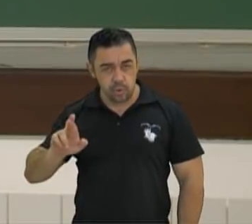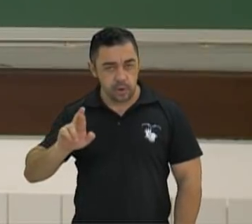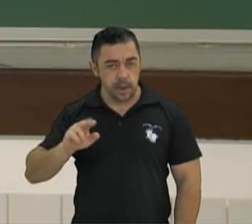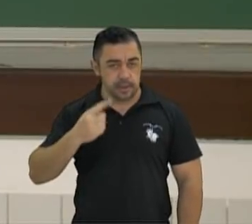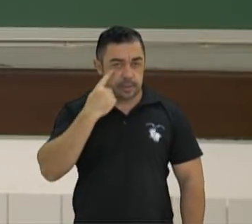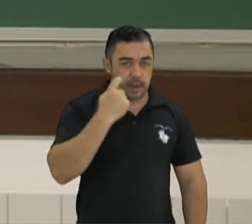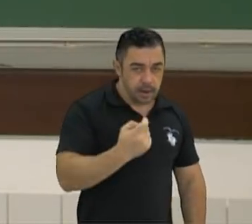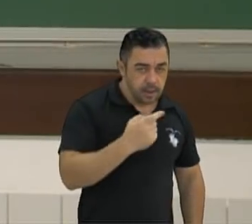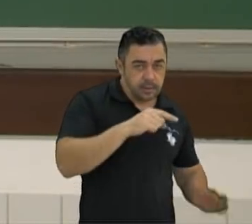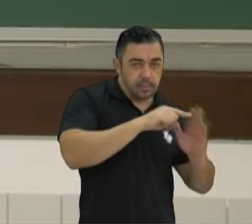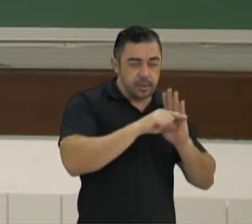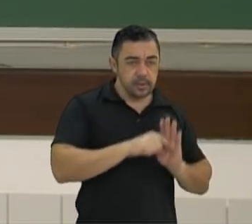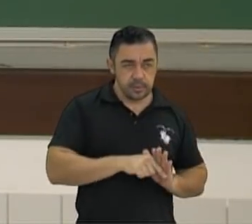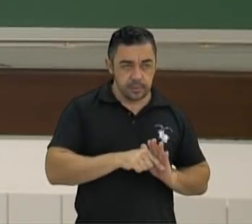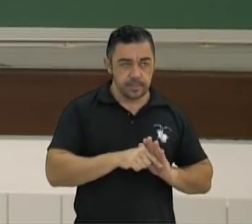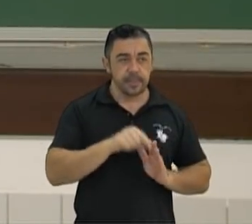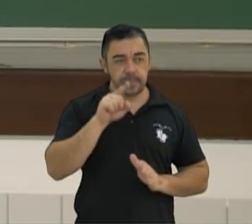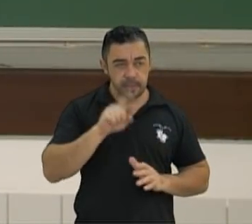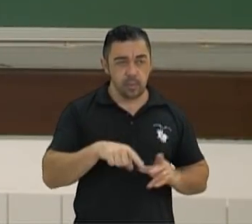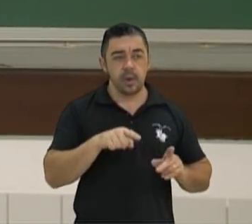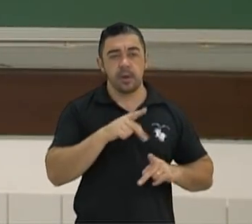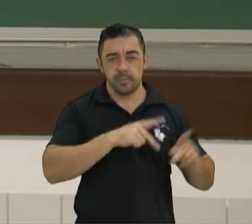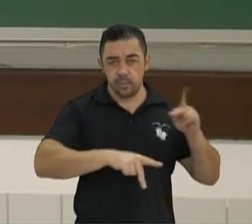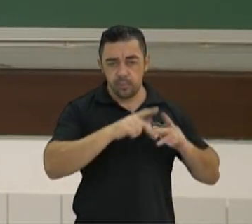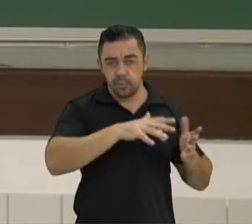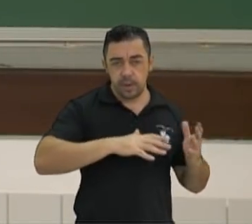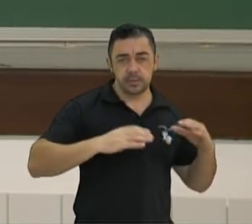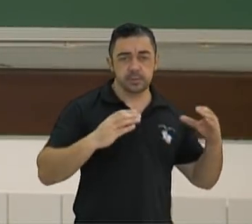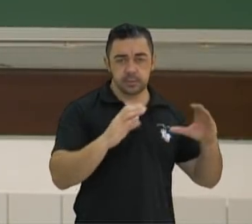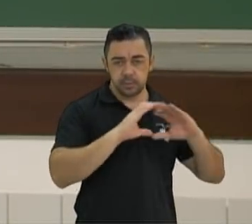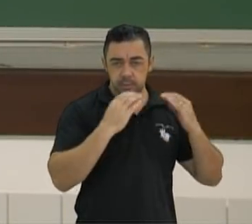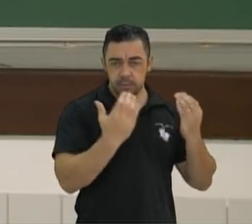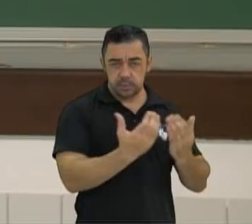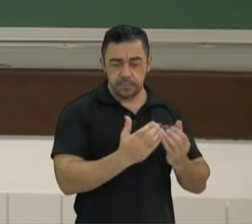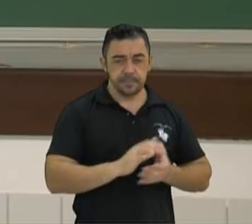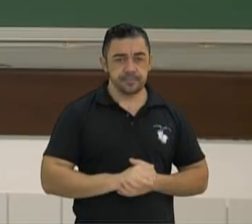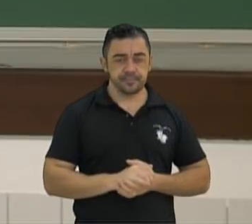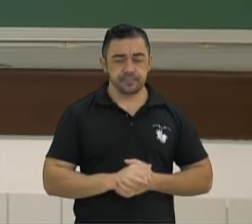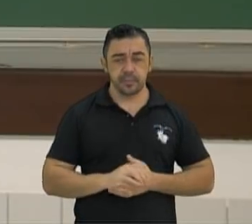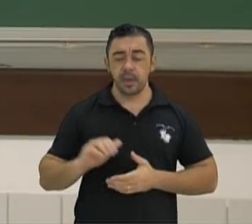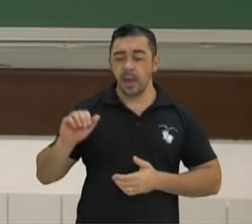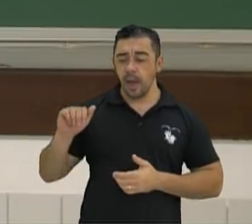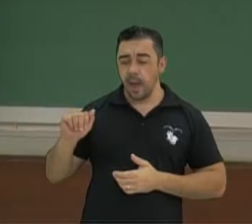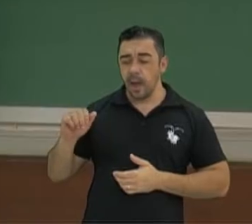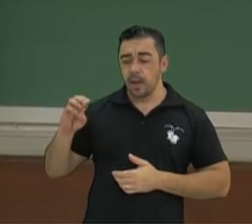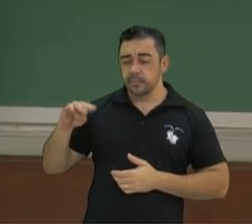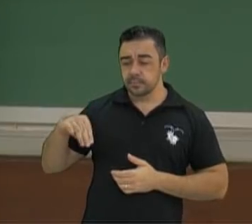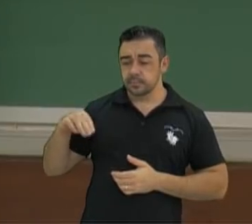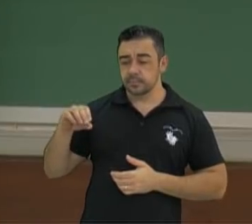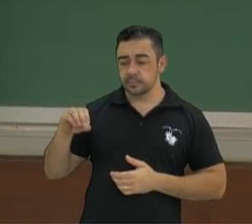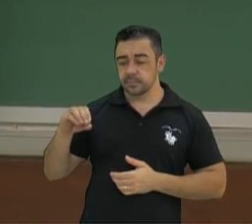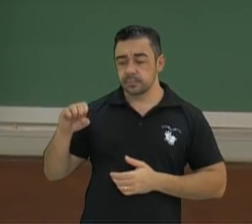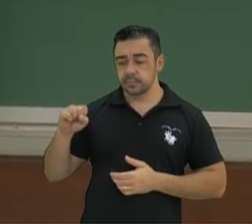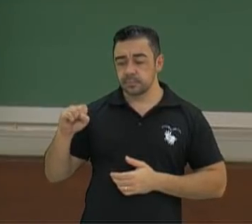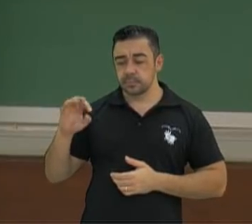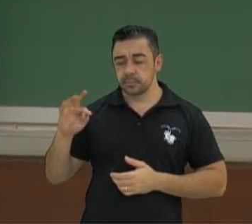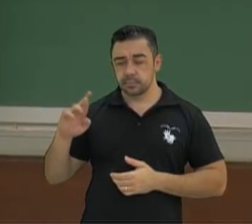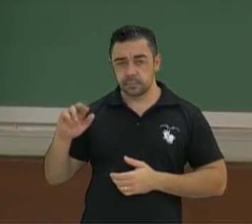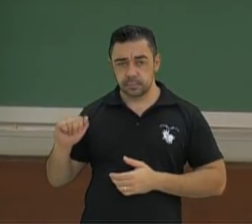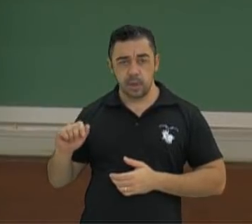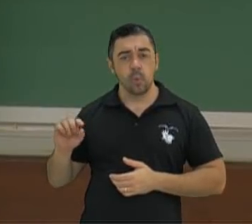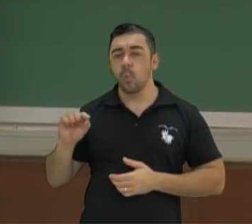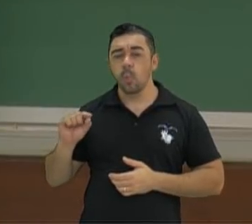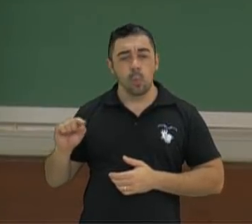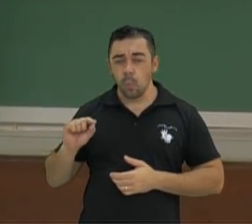ok? Isso é uma população. E o que seria a amostra? A amostra é quando eu retiro